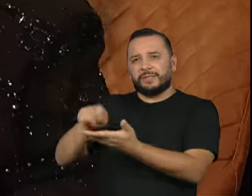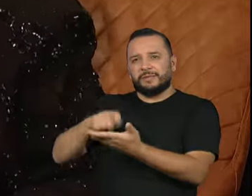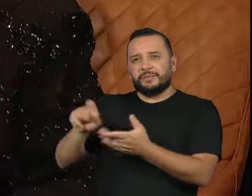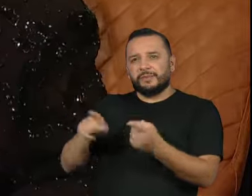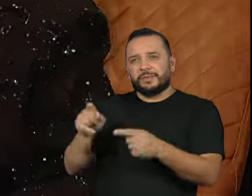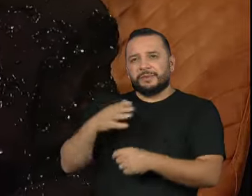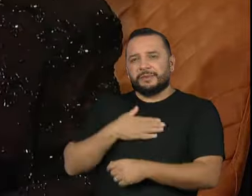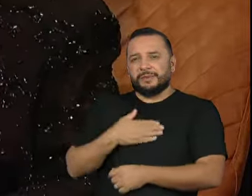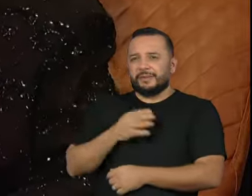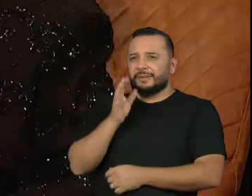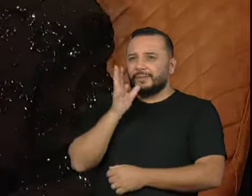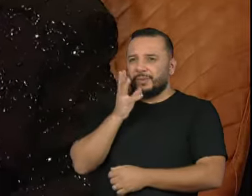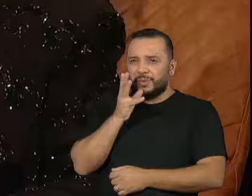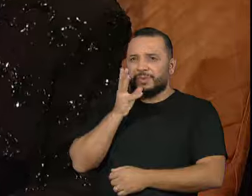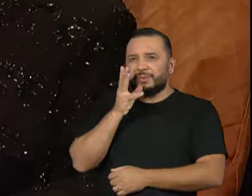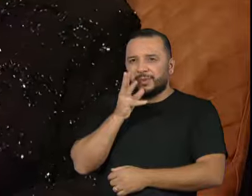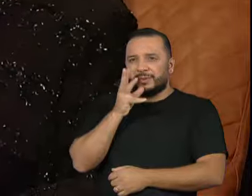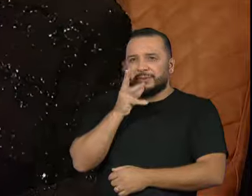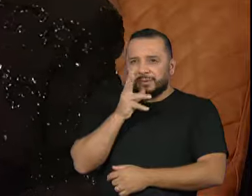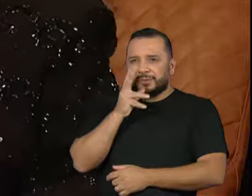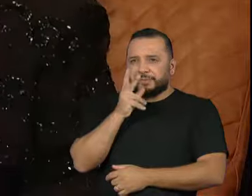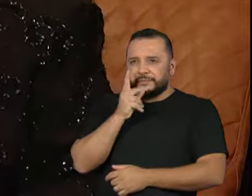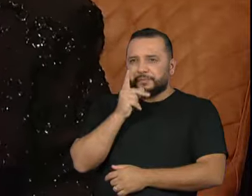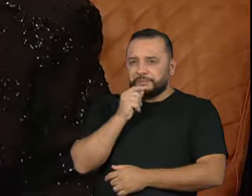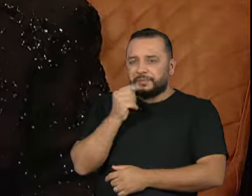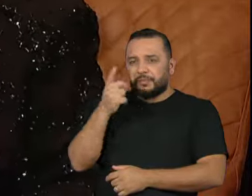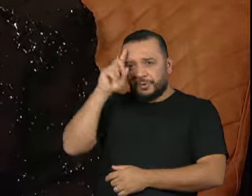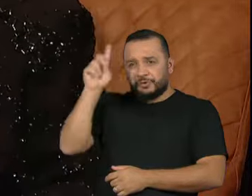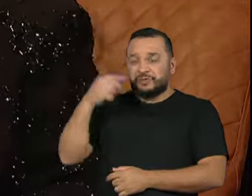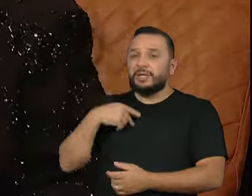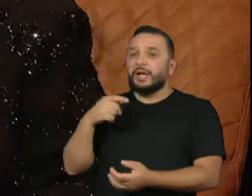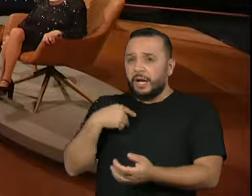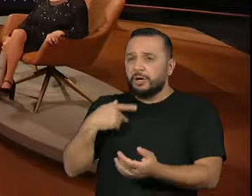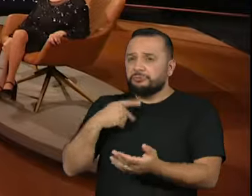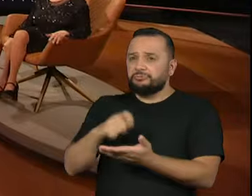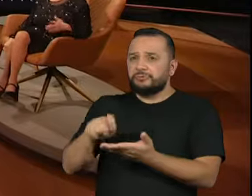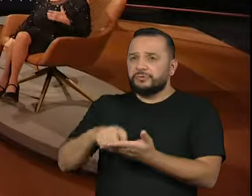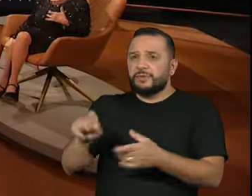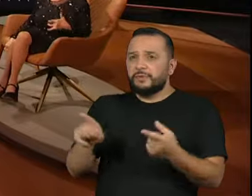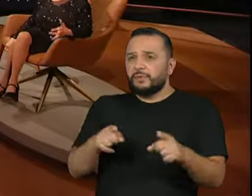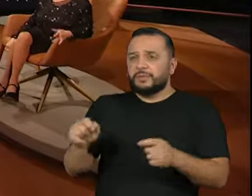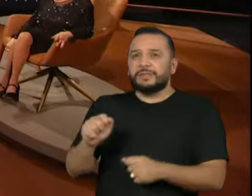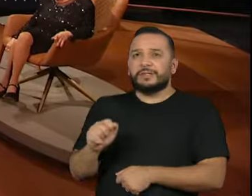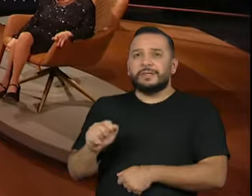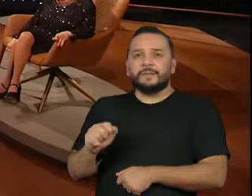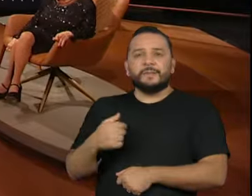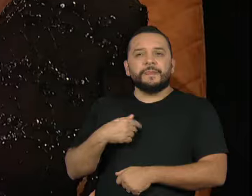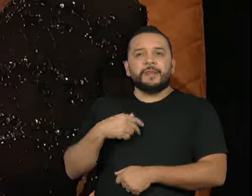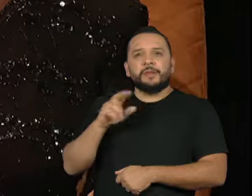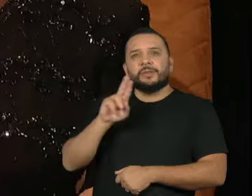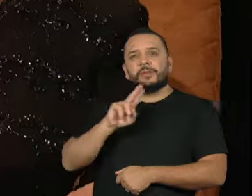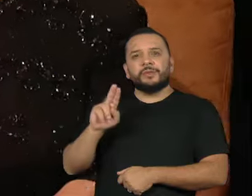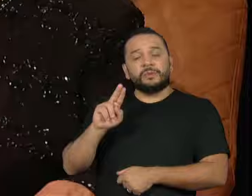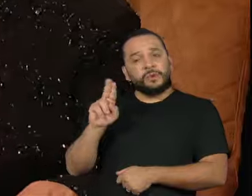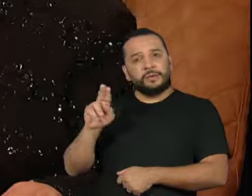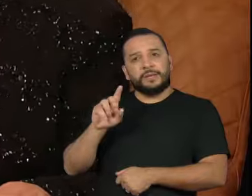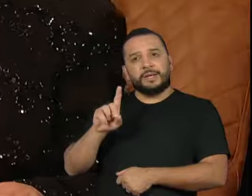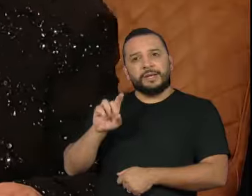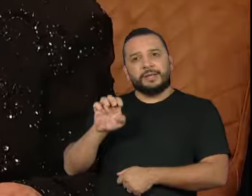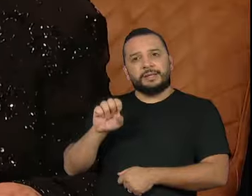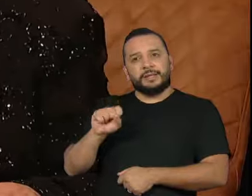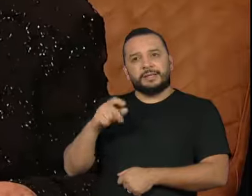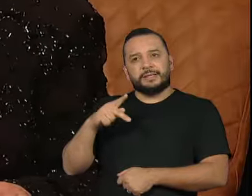e demorou, e demorou. E um dia ele falou, fiz a música chamava Despedida. Aí ele